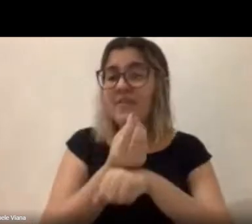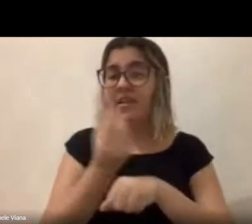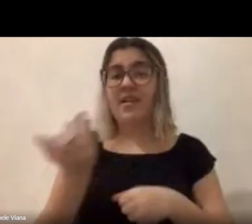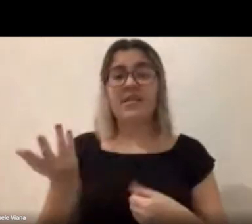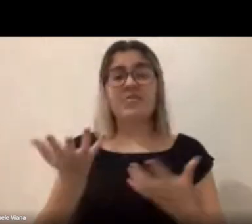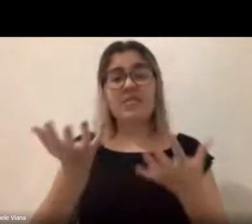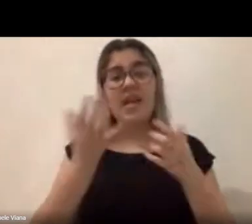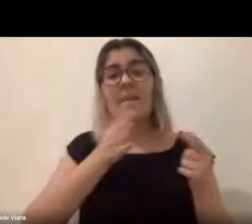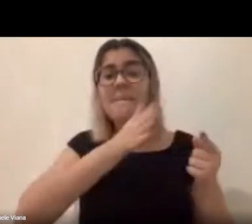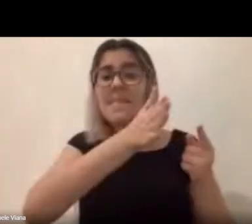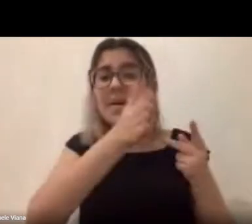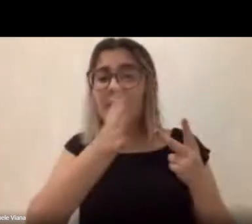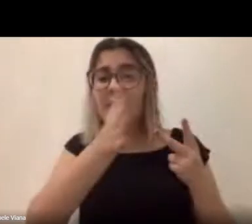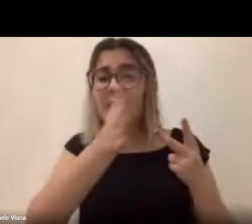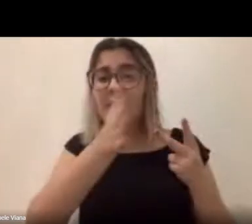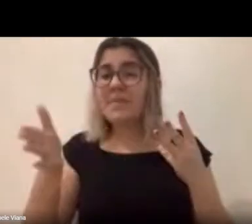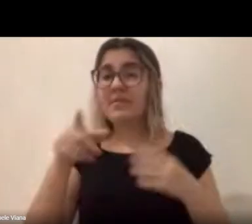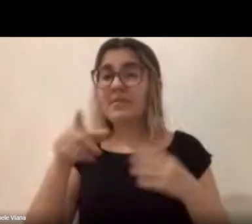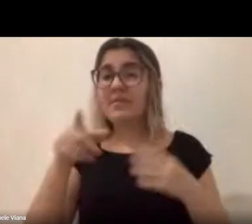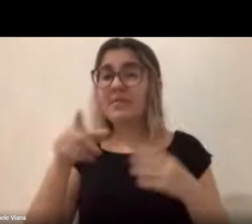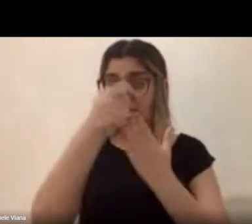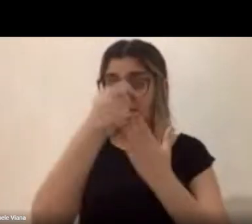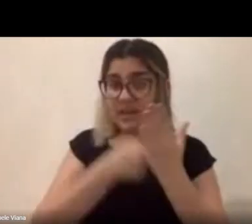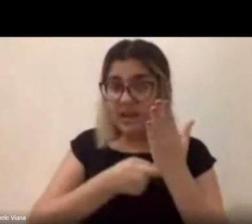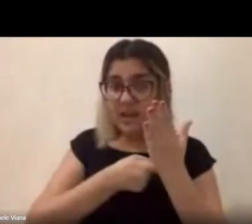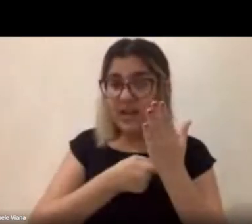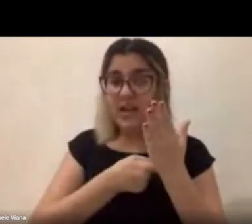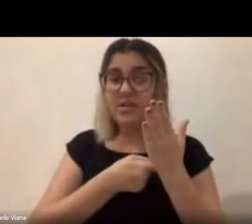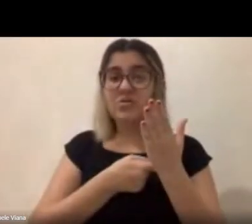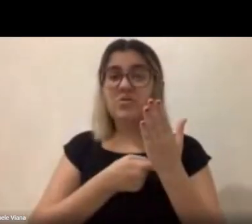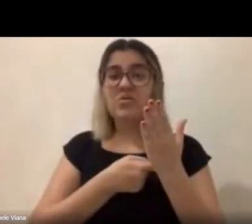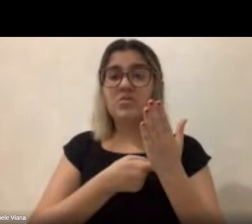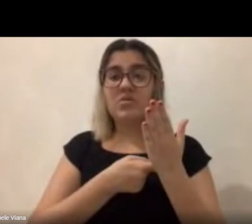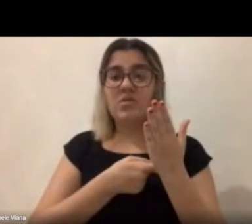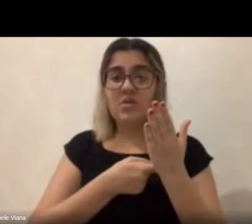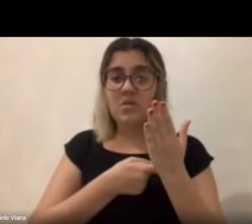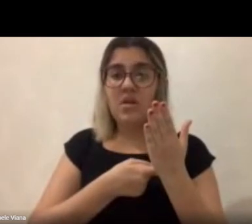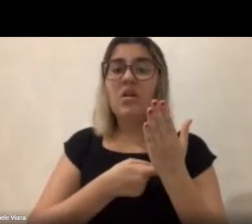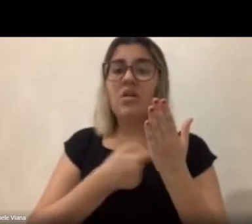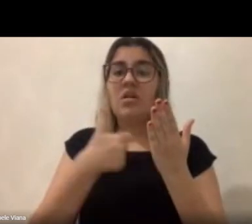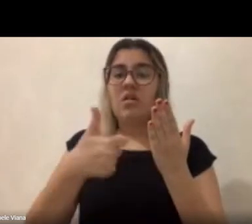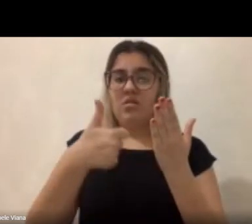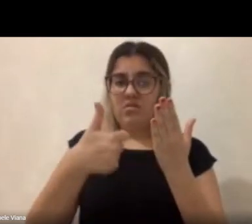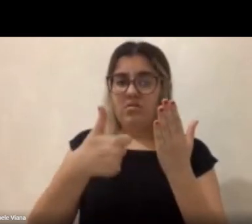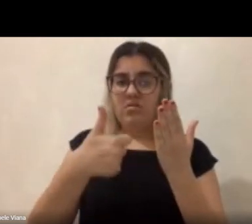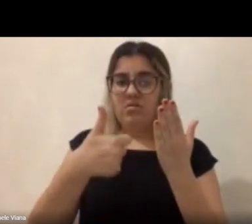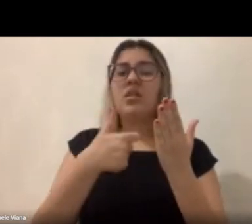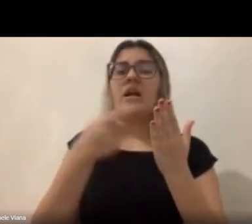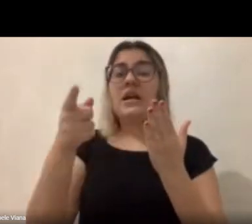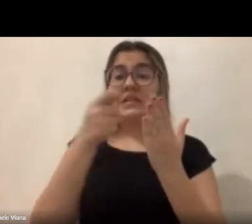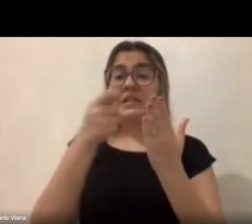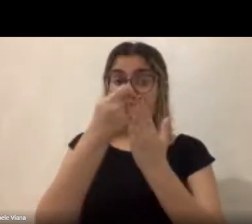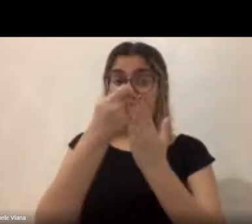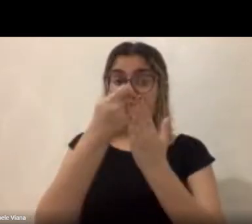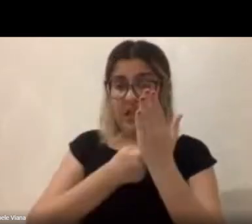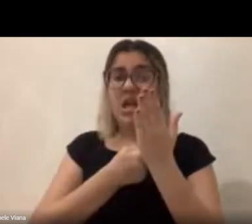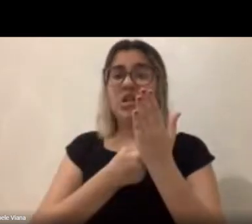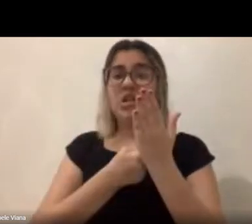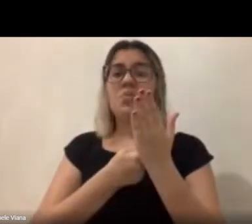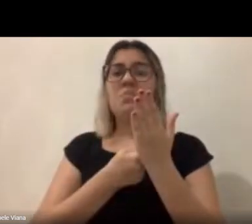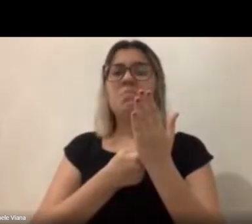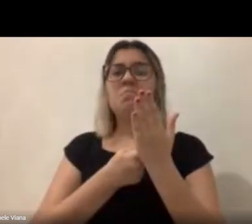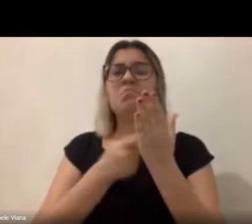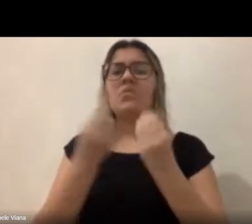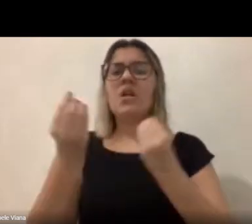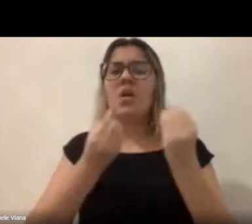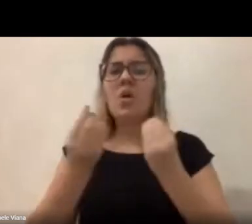um pontapé para a gente daqui ainda 20 anos estar atualizando essa leitura para as pessoas